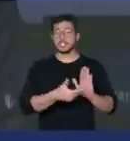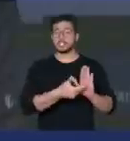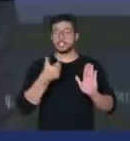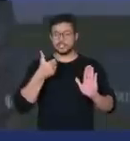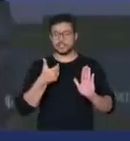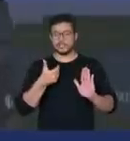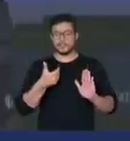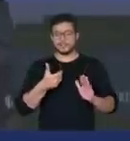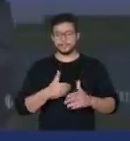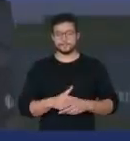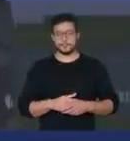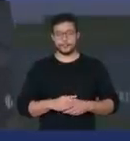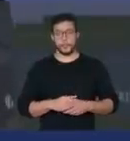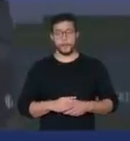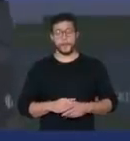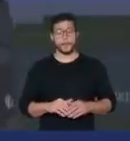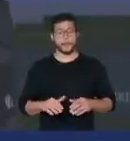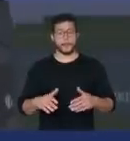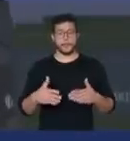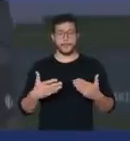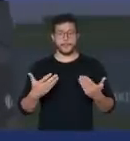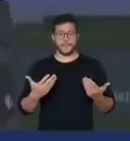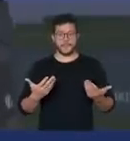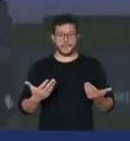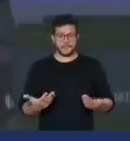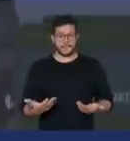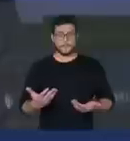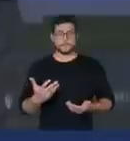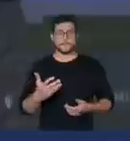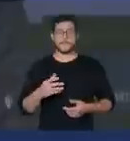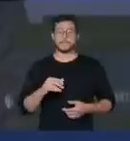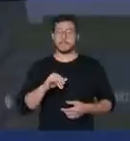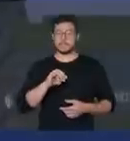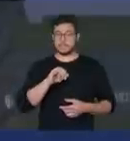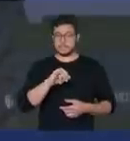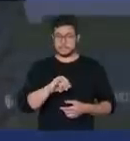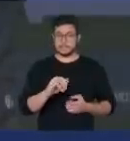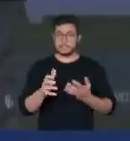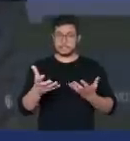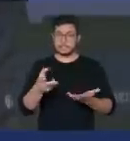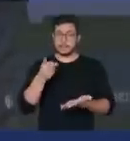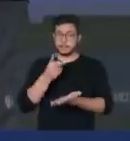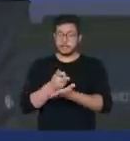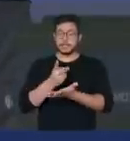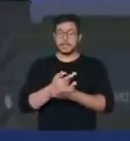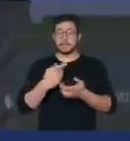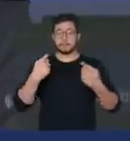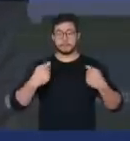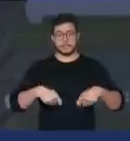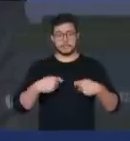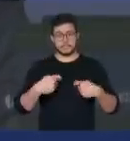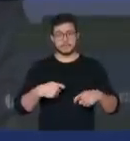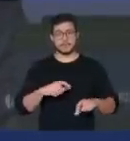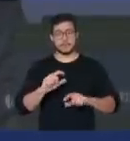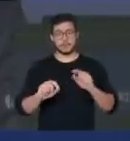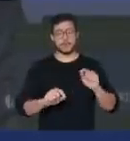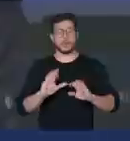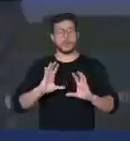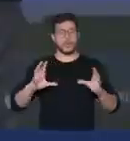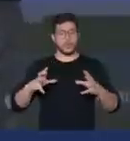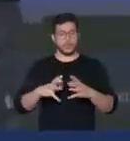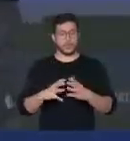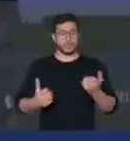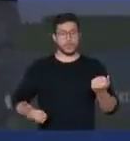e que para que esse trecho fosse mantido no texto, era preciso que os governistas